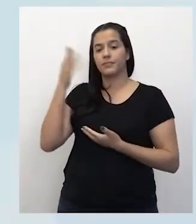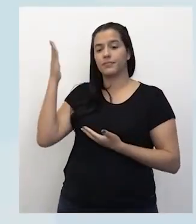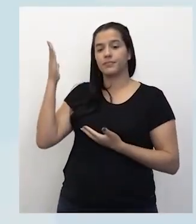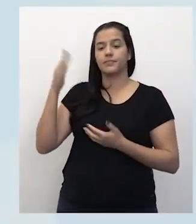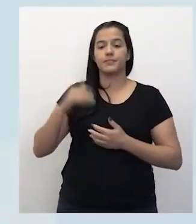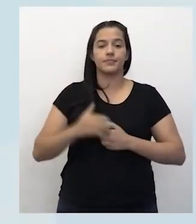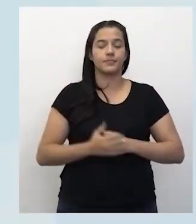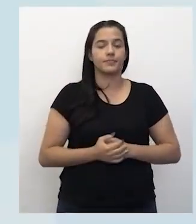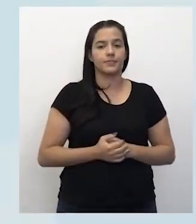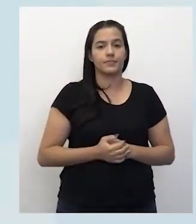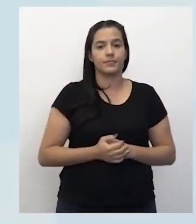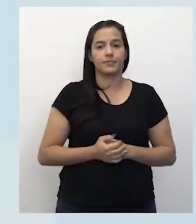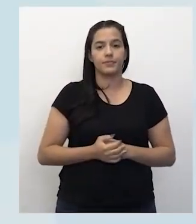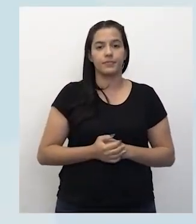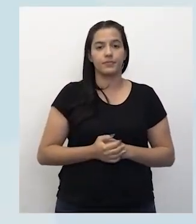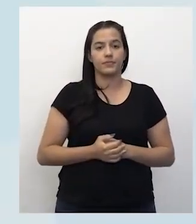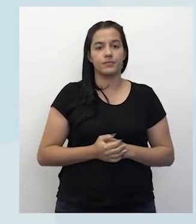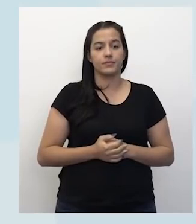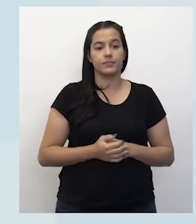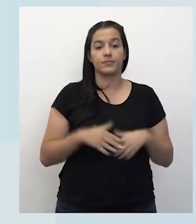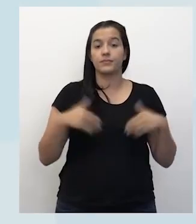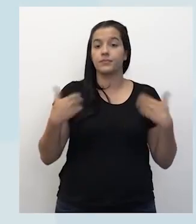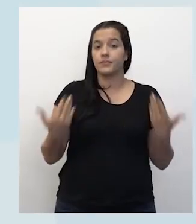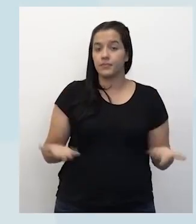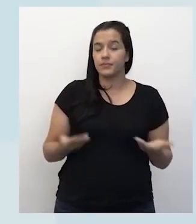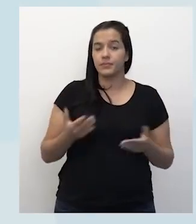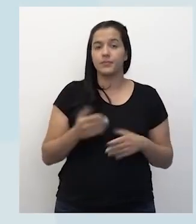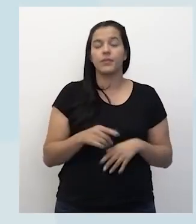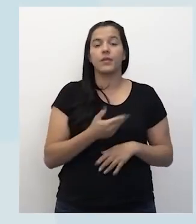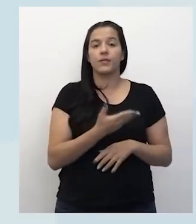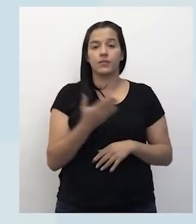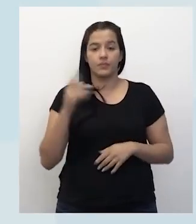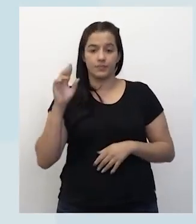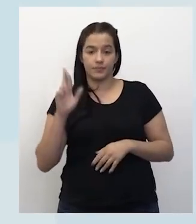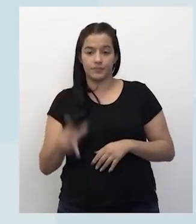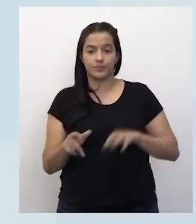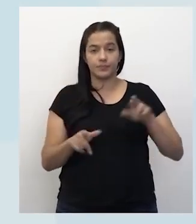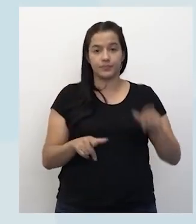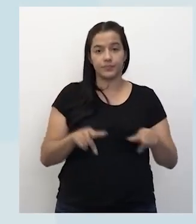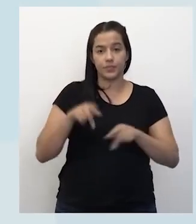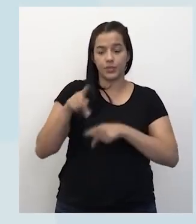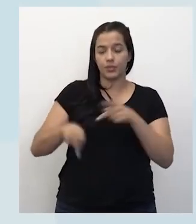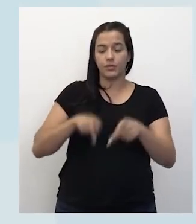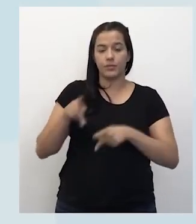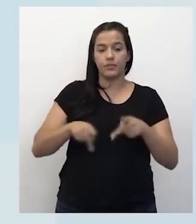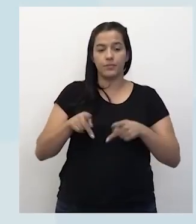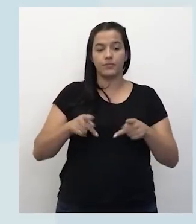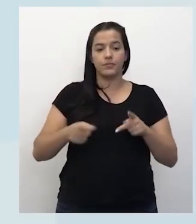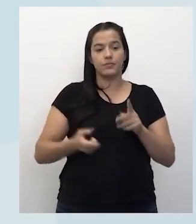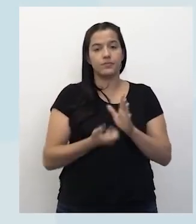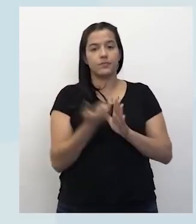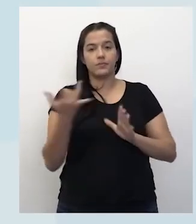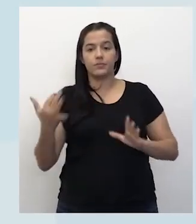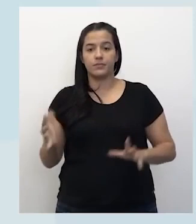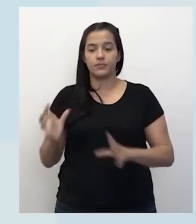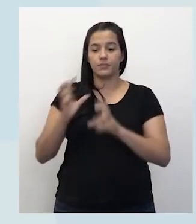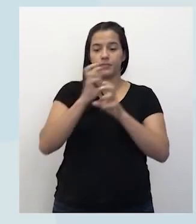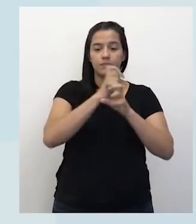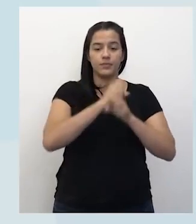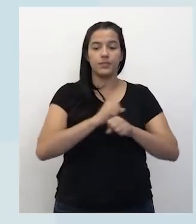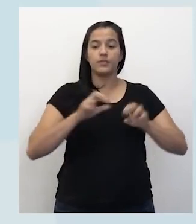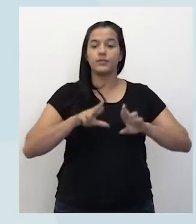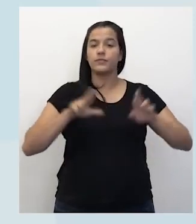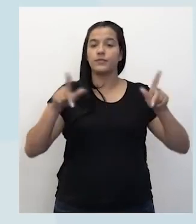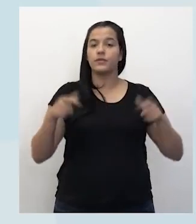na tela. Qual a diferença entre população total e densidade